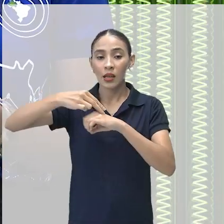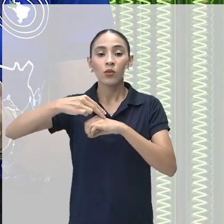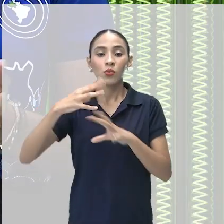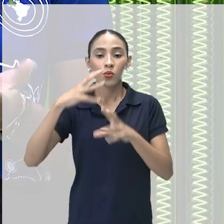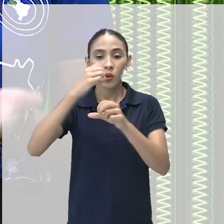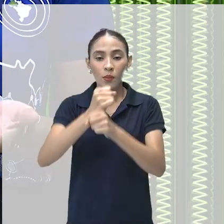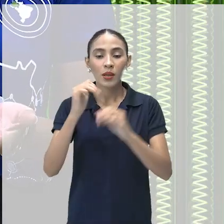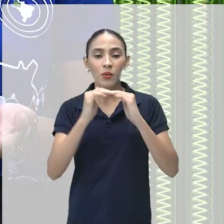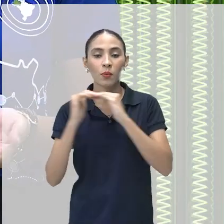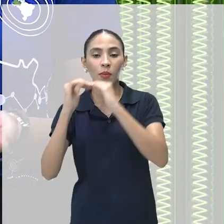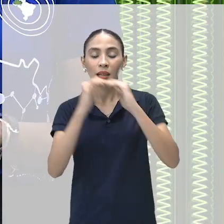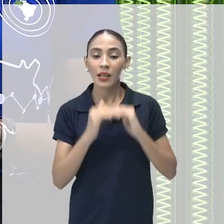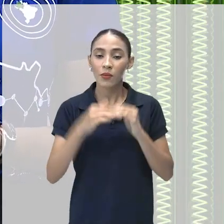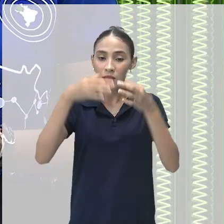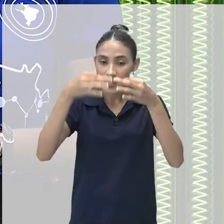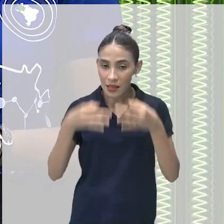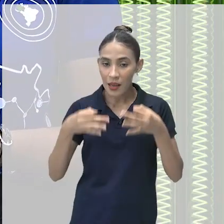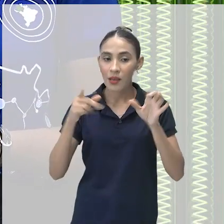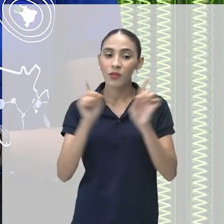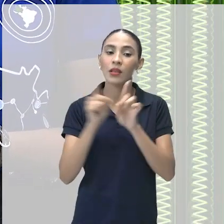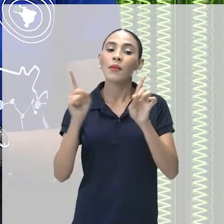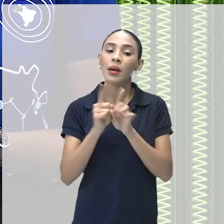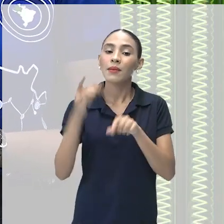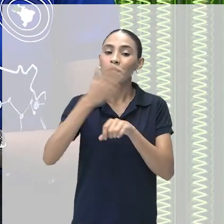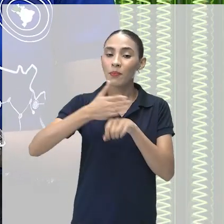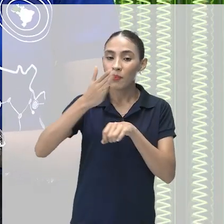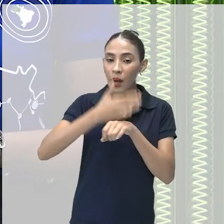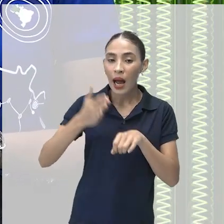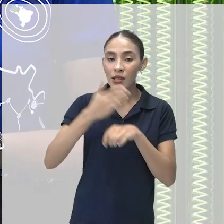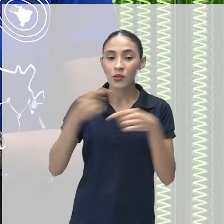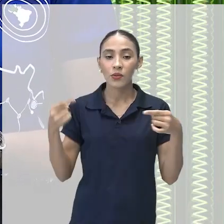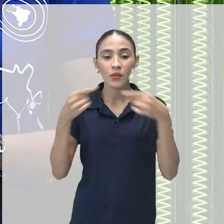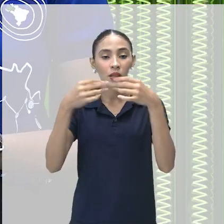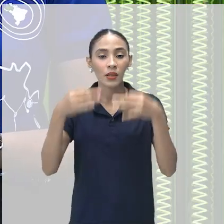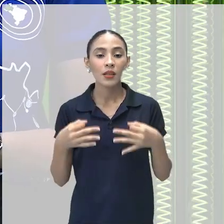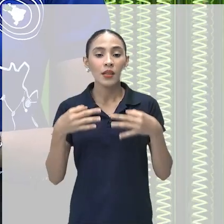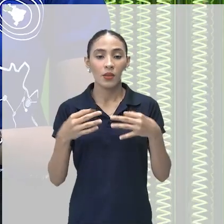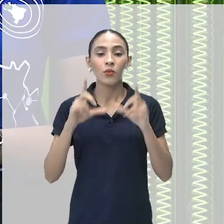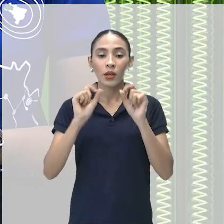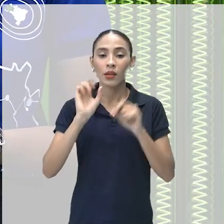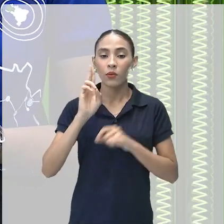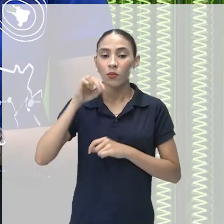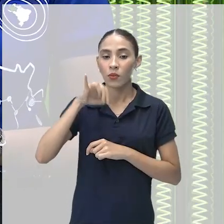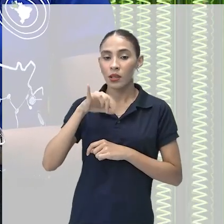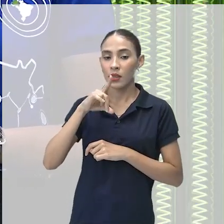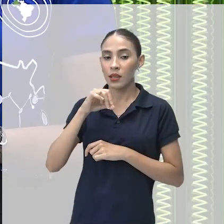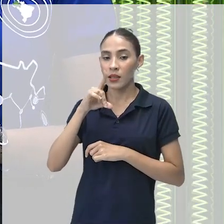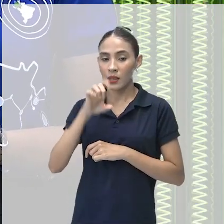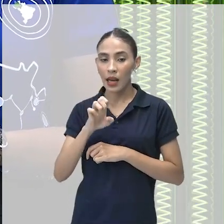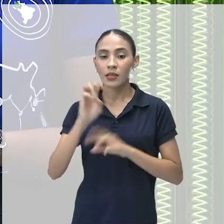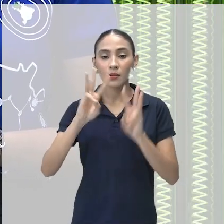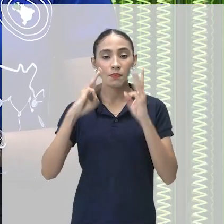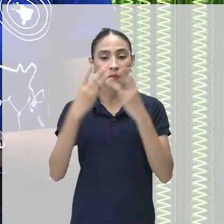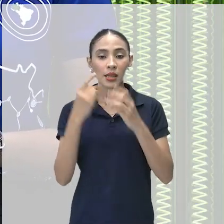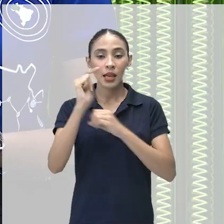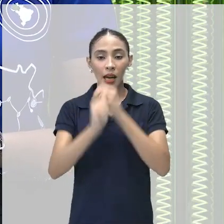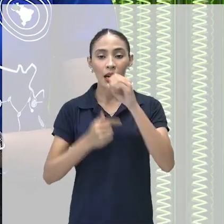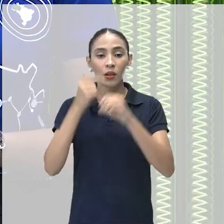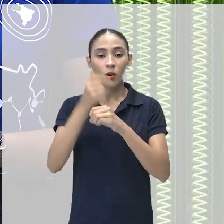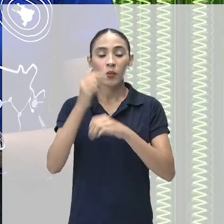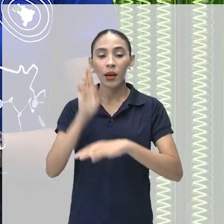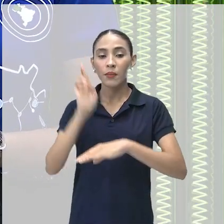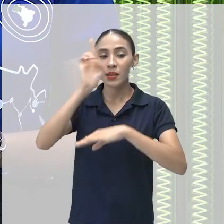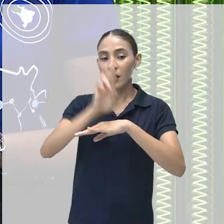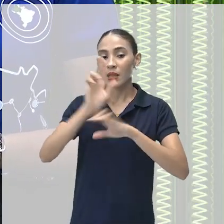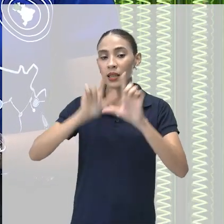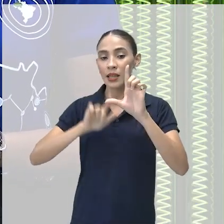um padrão preciso, bem como prático, definindo a unidade de massa atômica medida, representada